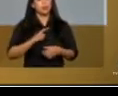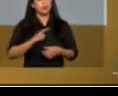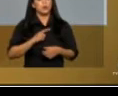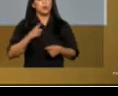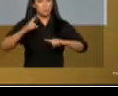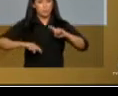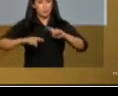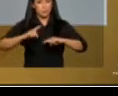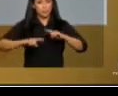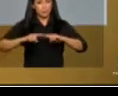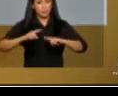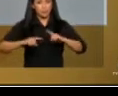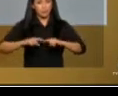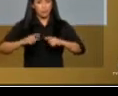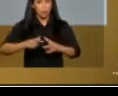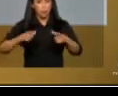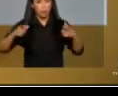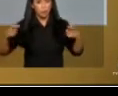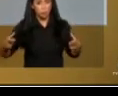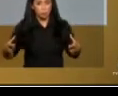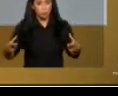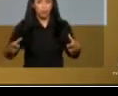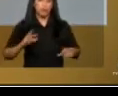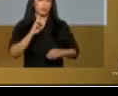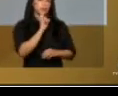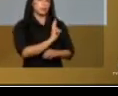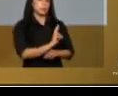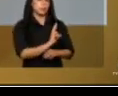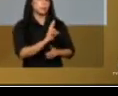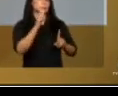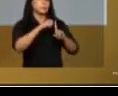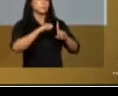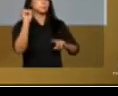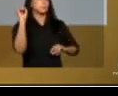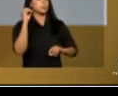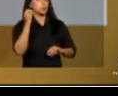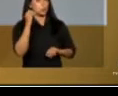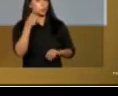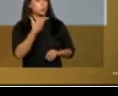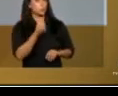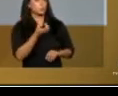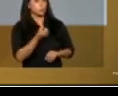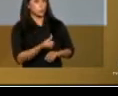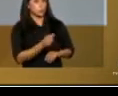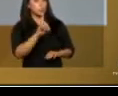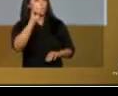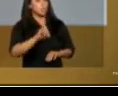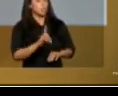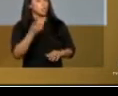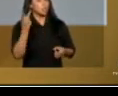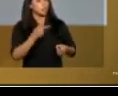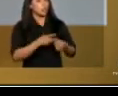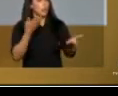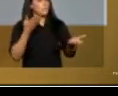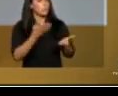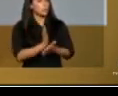derivados. Aí vem a resposta. Em outubro de 2016, a diretoria da Petrobras aprovou